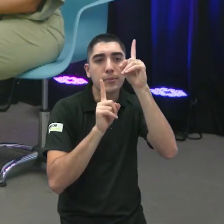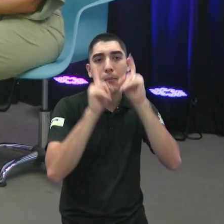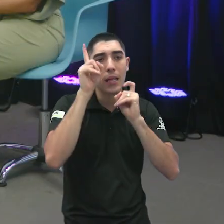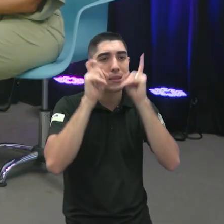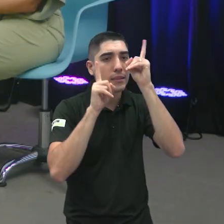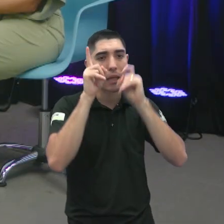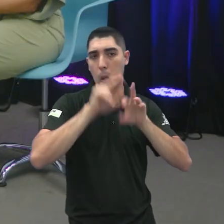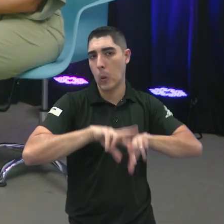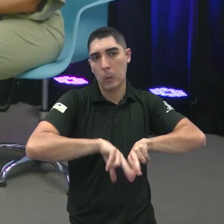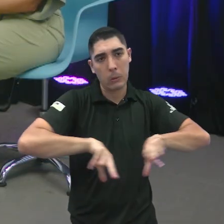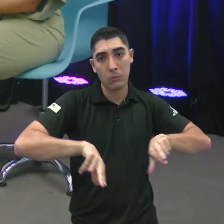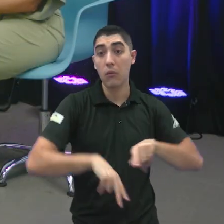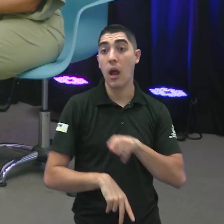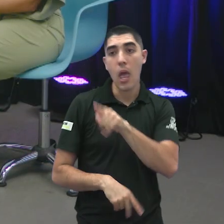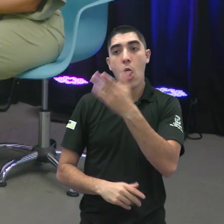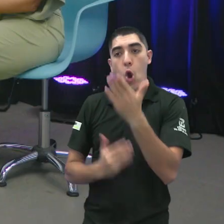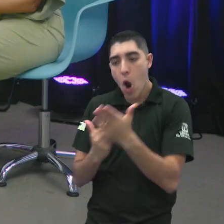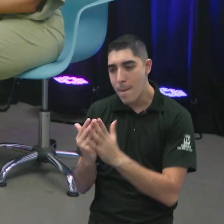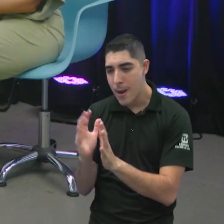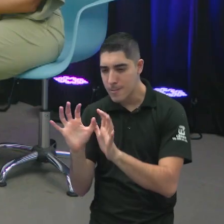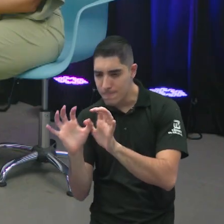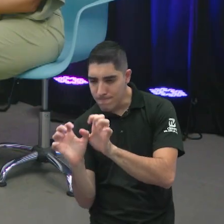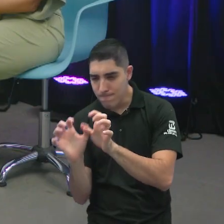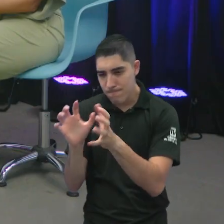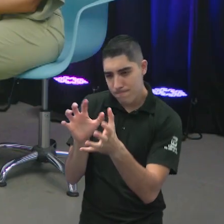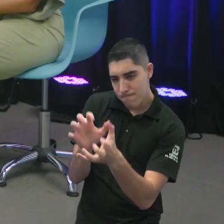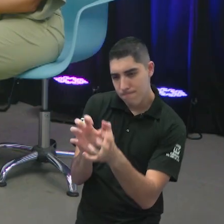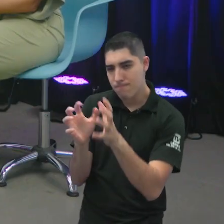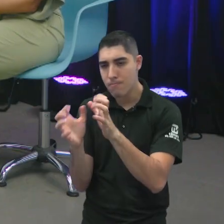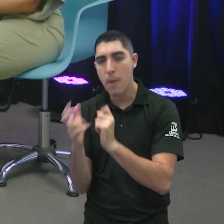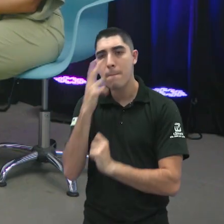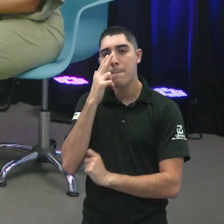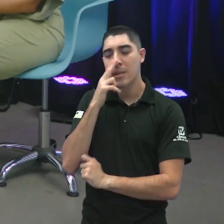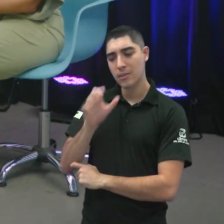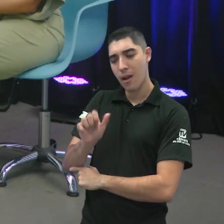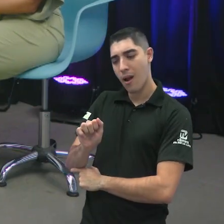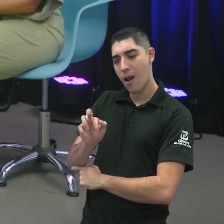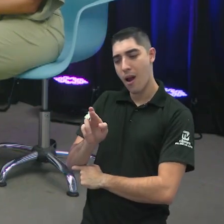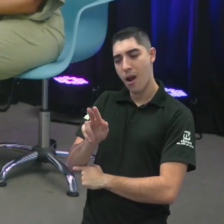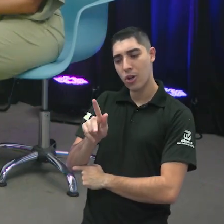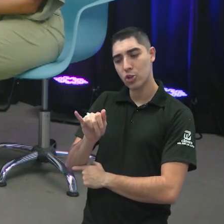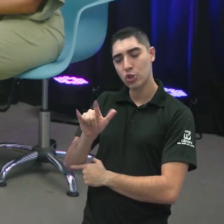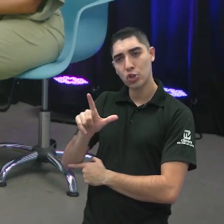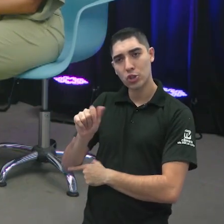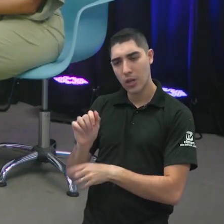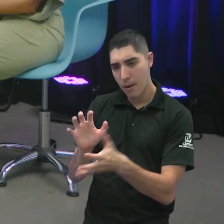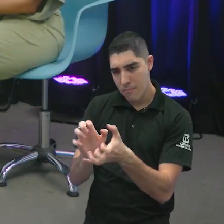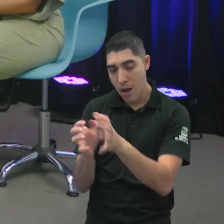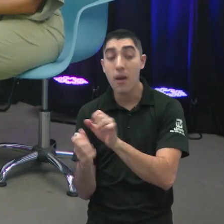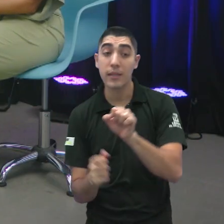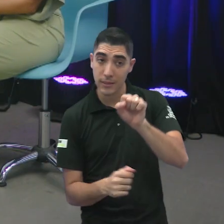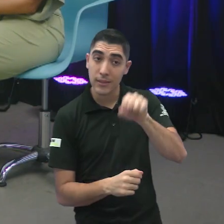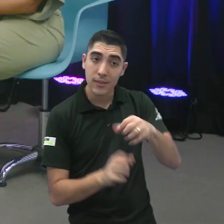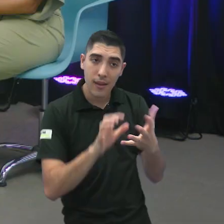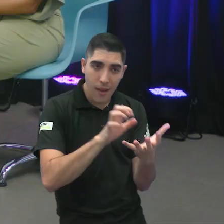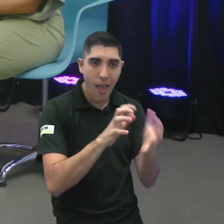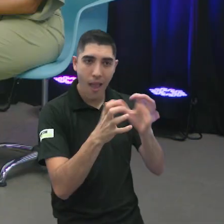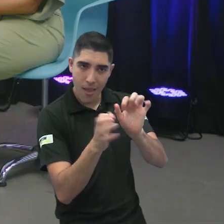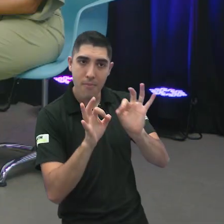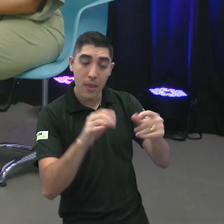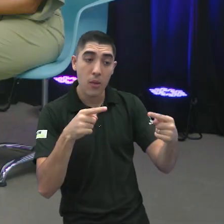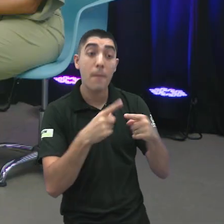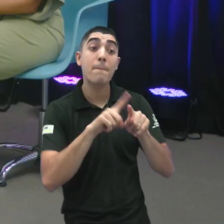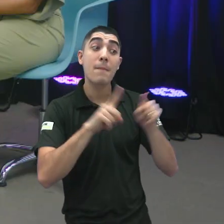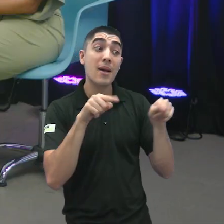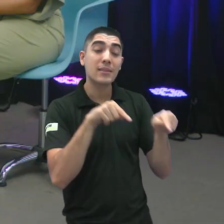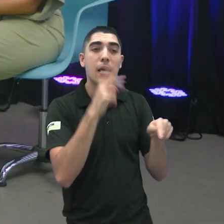Ele Tá conversa. molinho e você vai fazendo, moldando. Vai como se fosse moldando. uma argila mesmo. É uma argila. Aham. Só que uma argila um pouco mais ecológica, porque entra